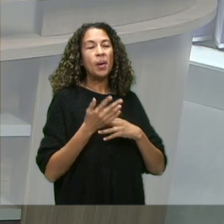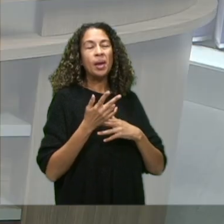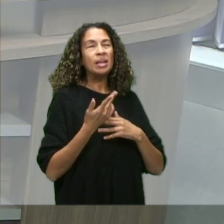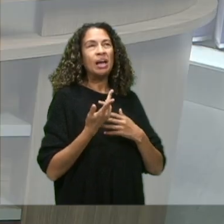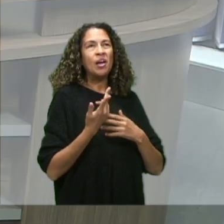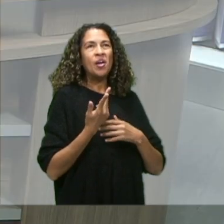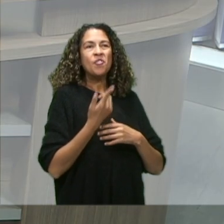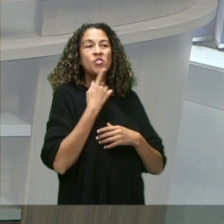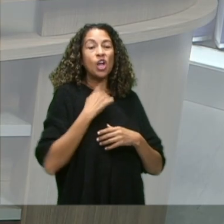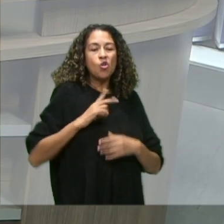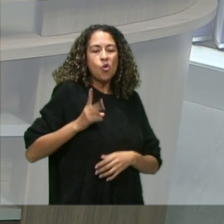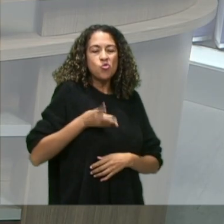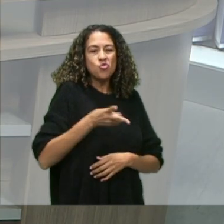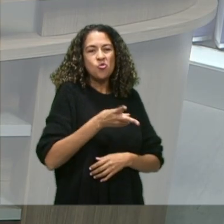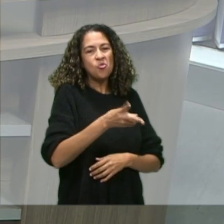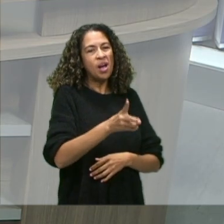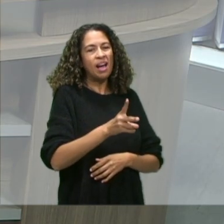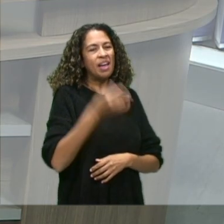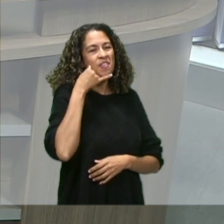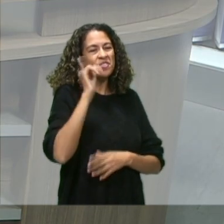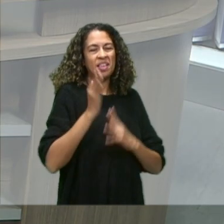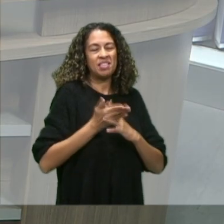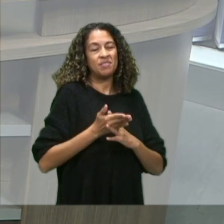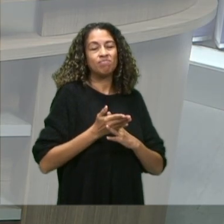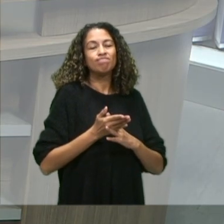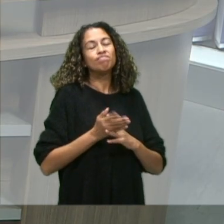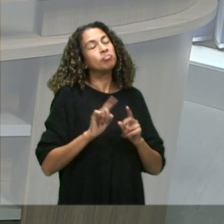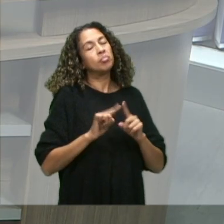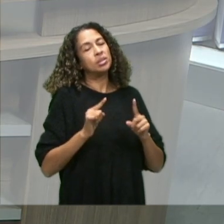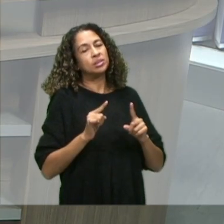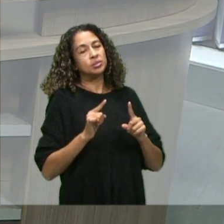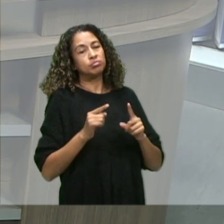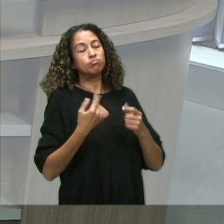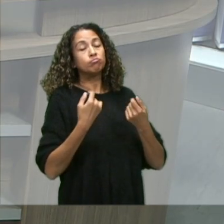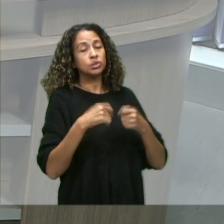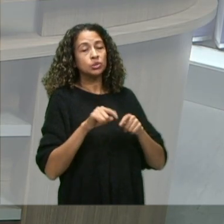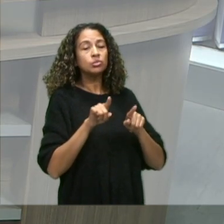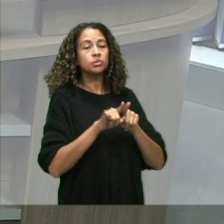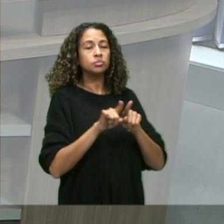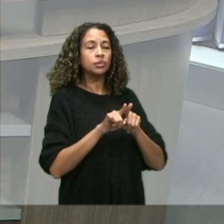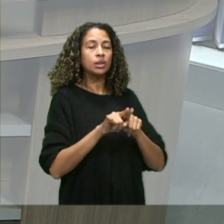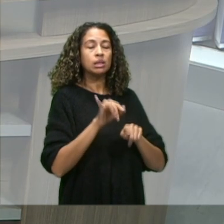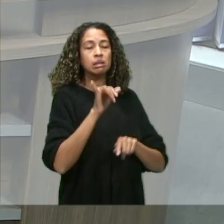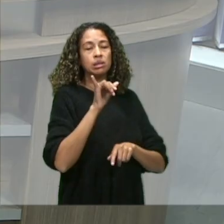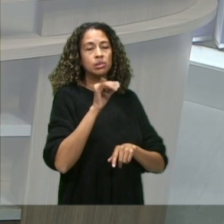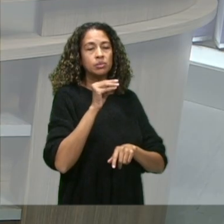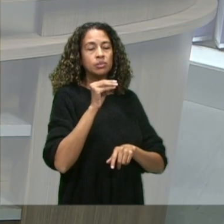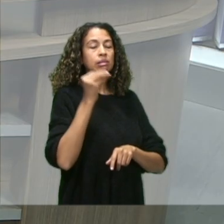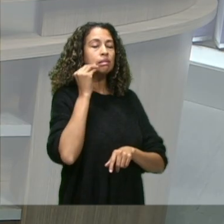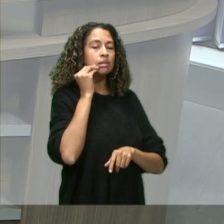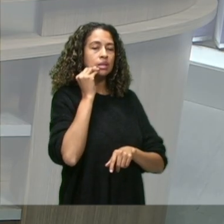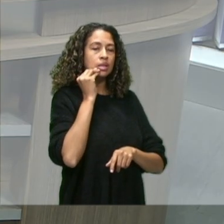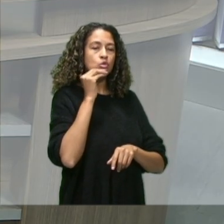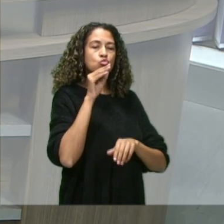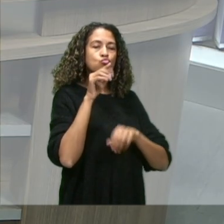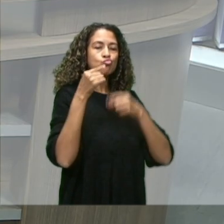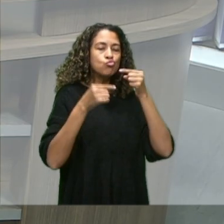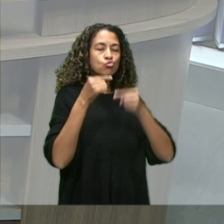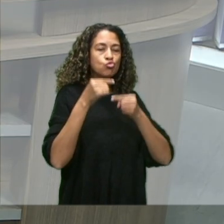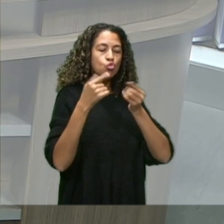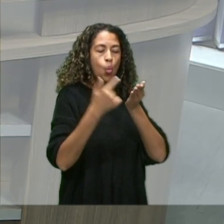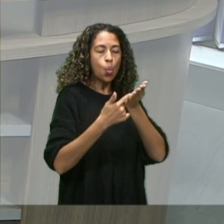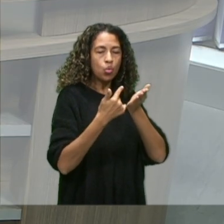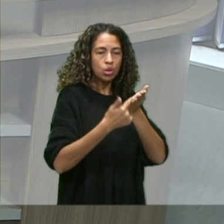parar de falar e tal, né? Mas eu preciso entrar, por exemplo, nessa questão dos